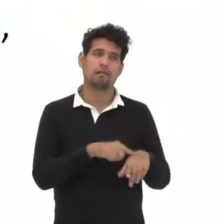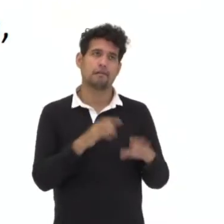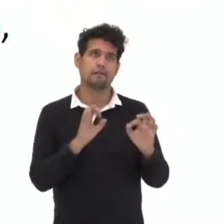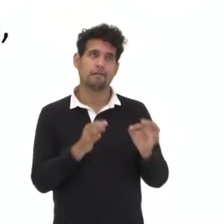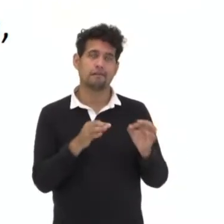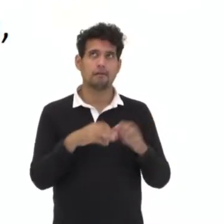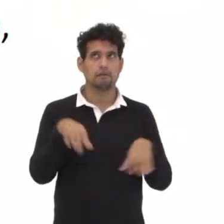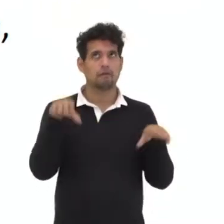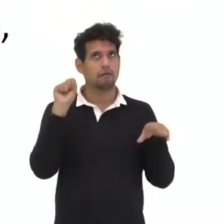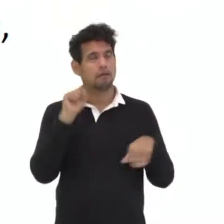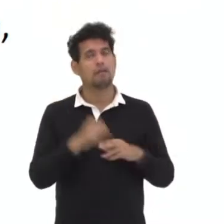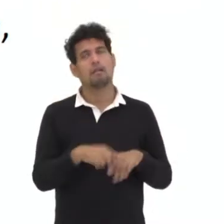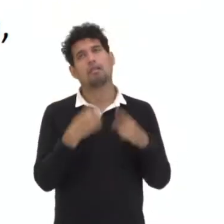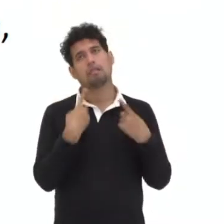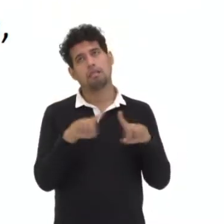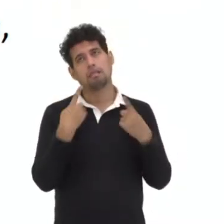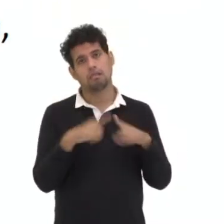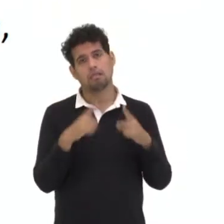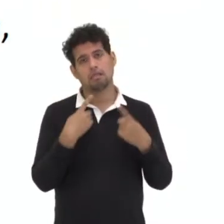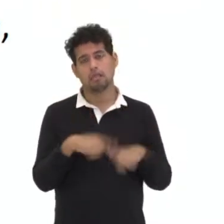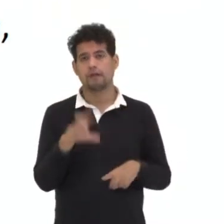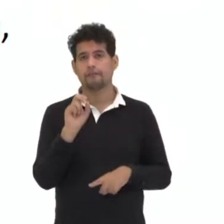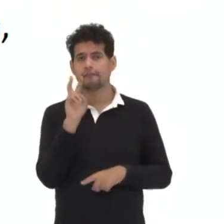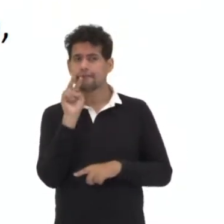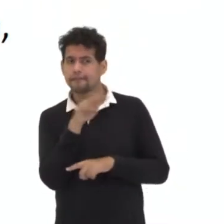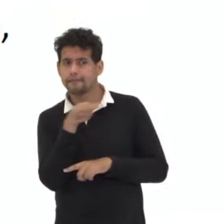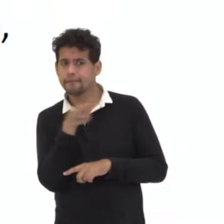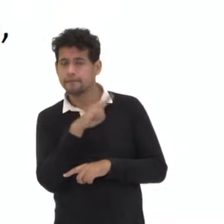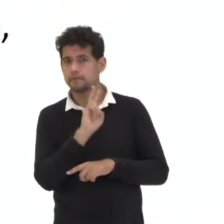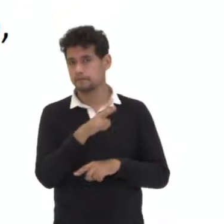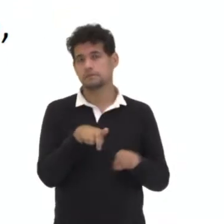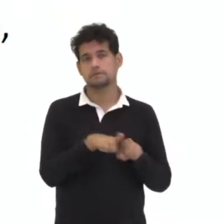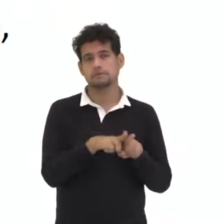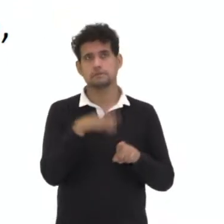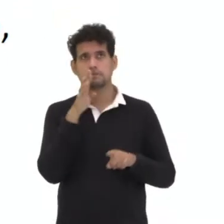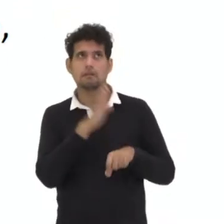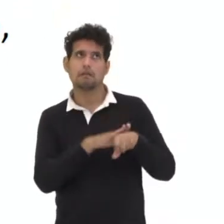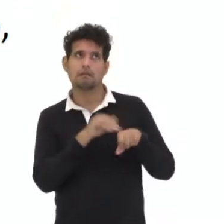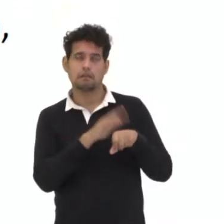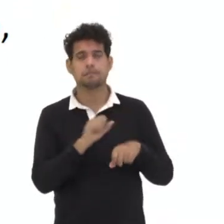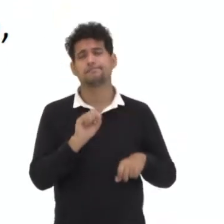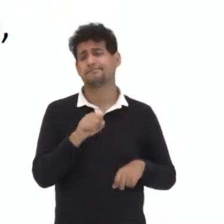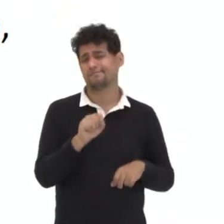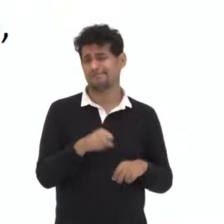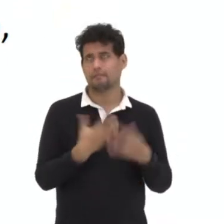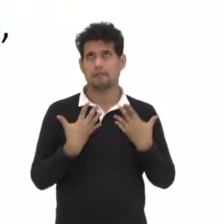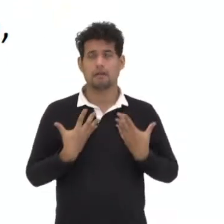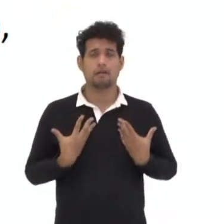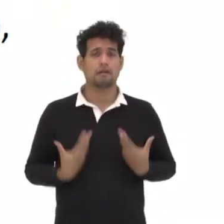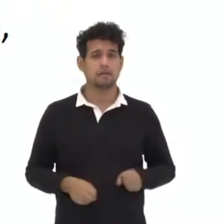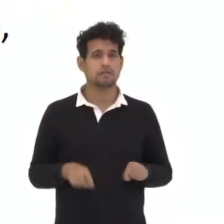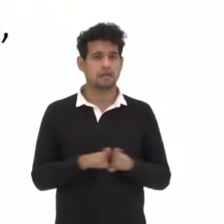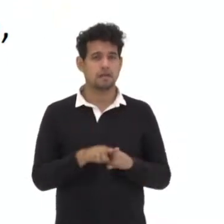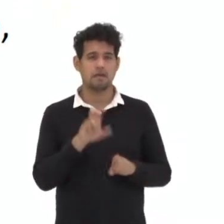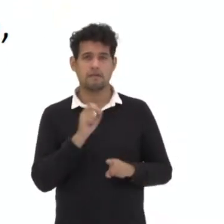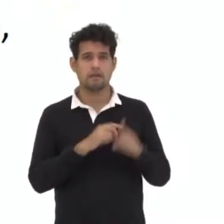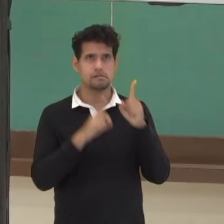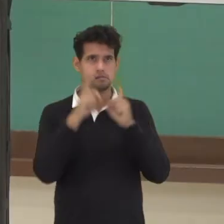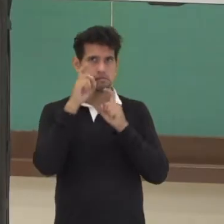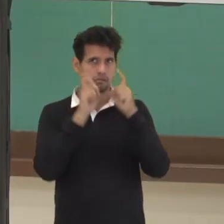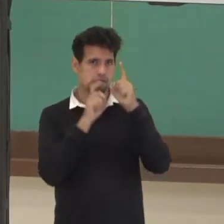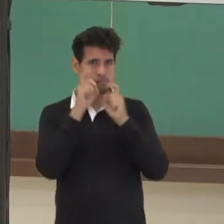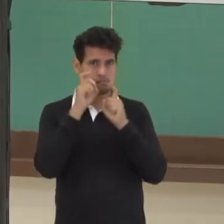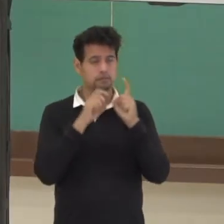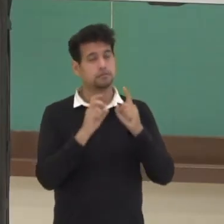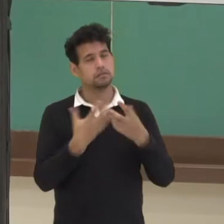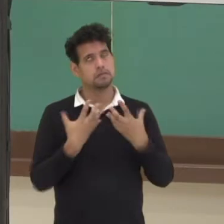ouvir reclamações, de ser vigiado, contemplado, querido. Sim, também a afeição da minha avó incomodava.